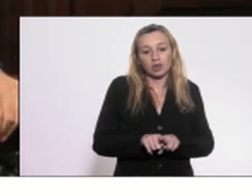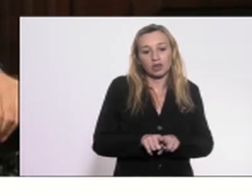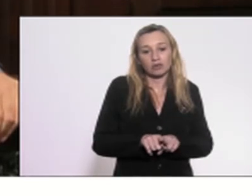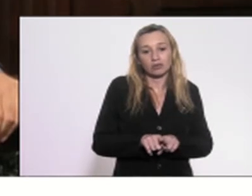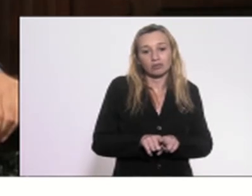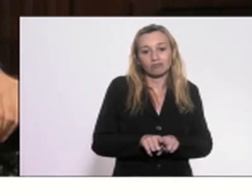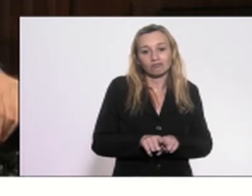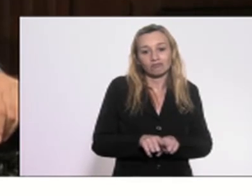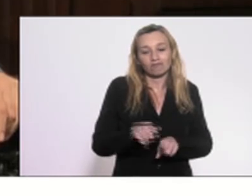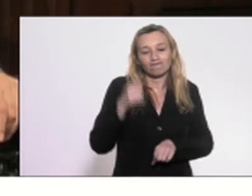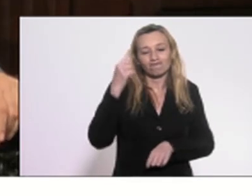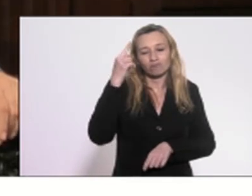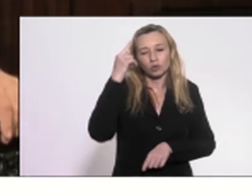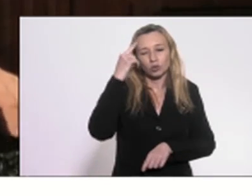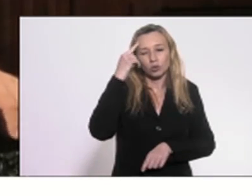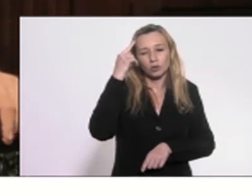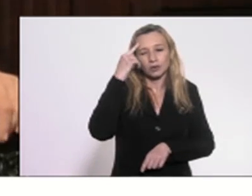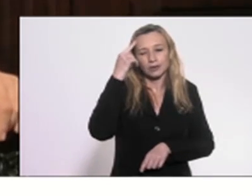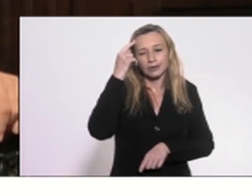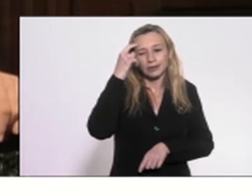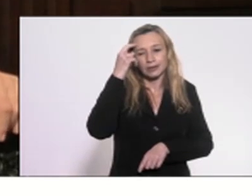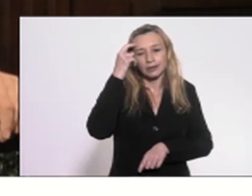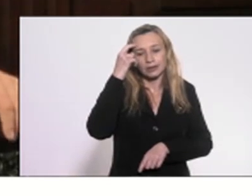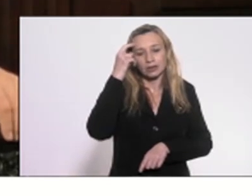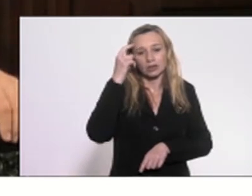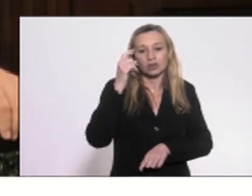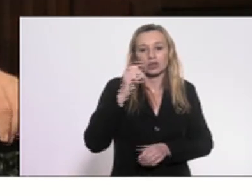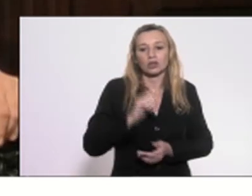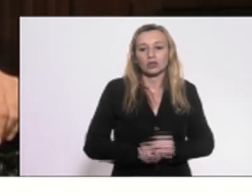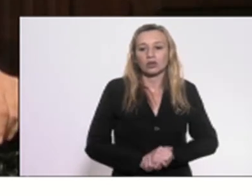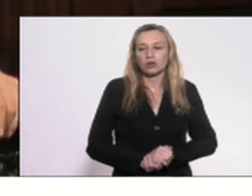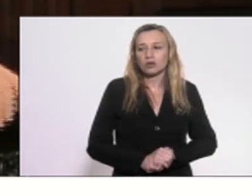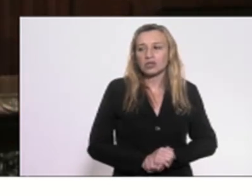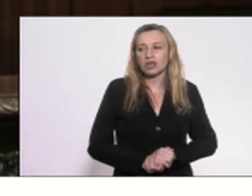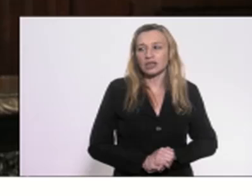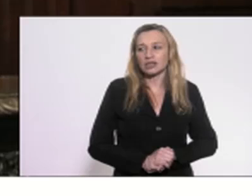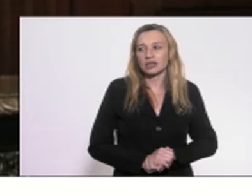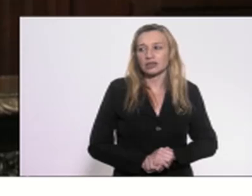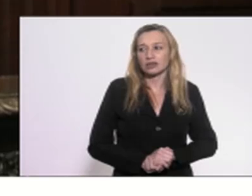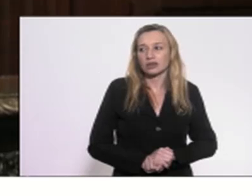senso. É claro que nós sabemos